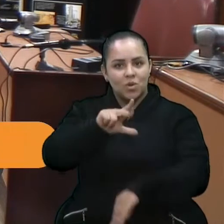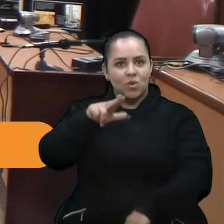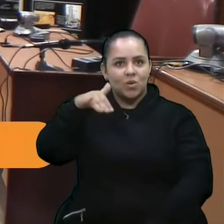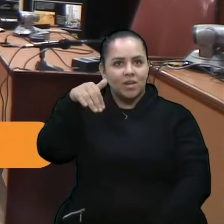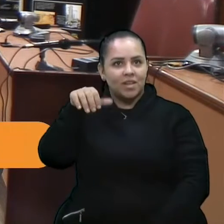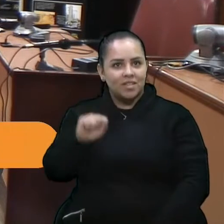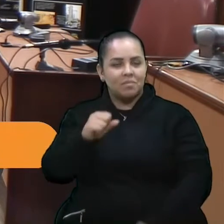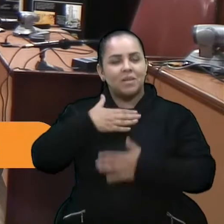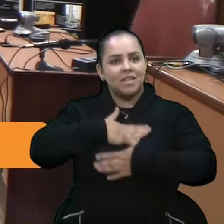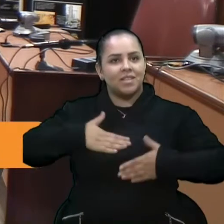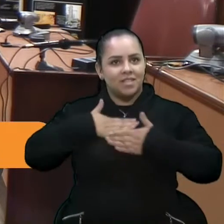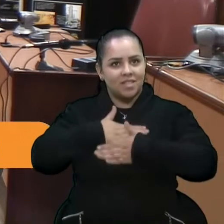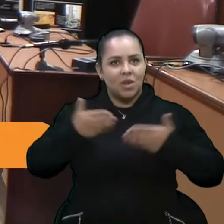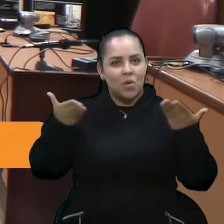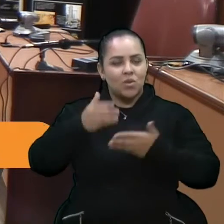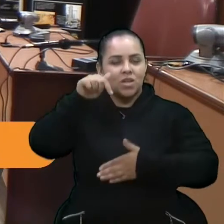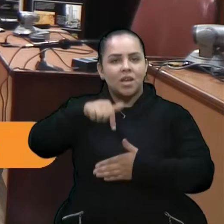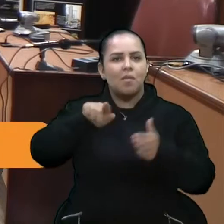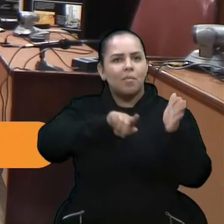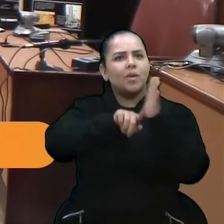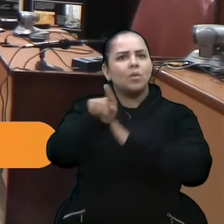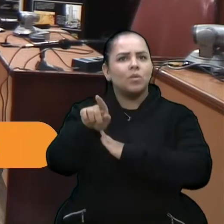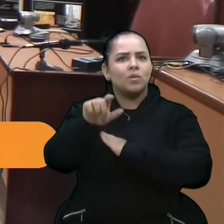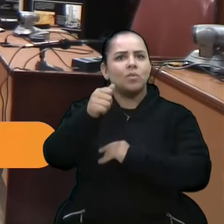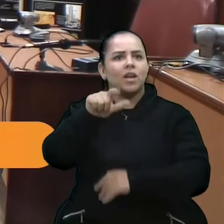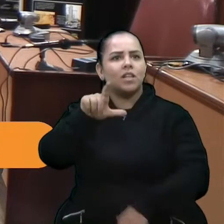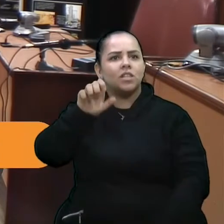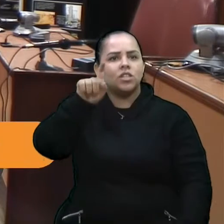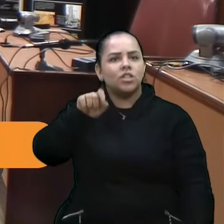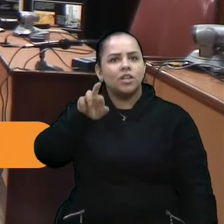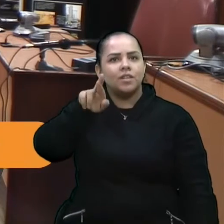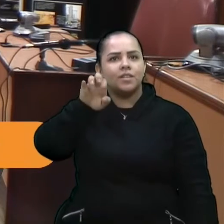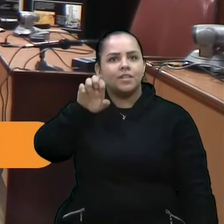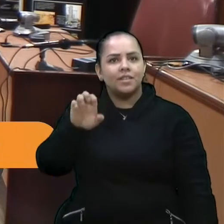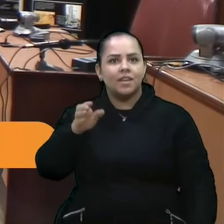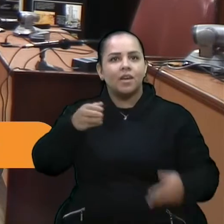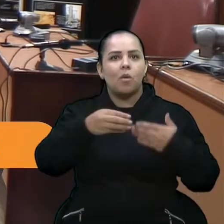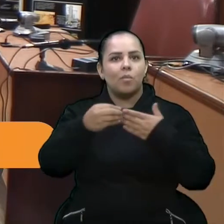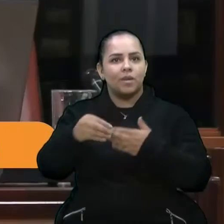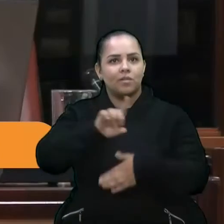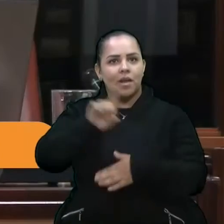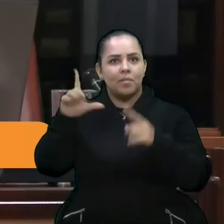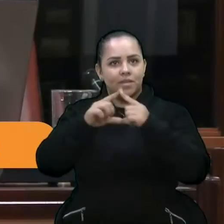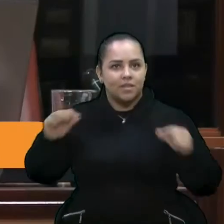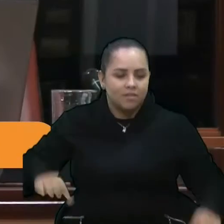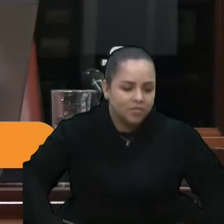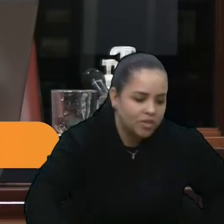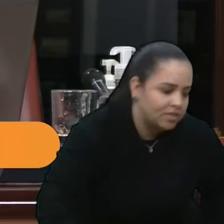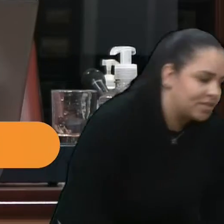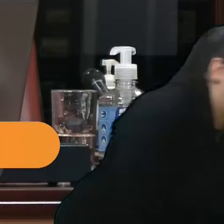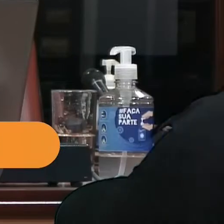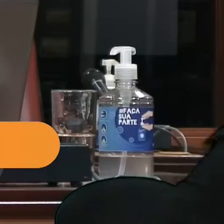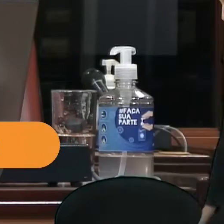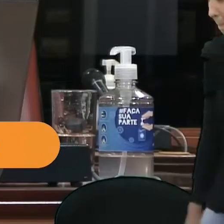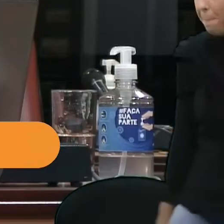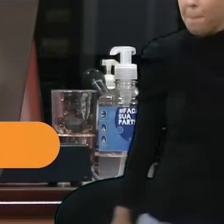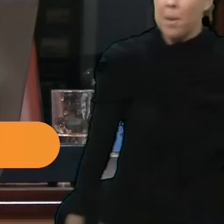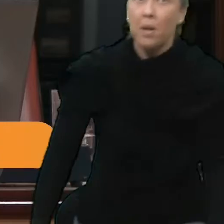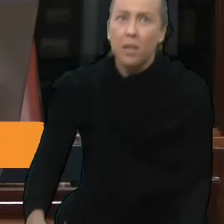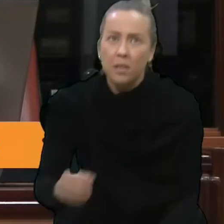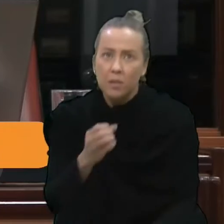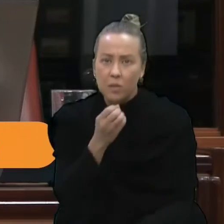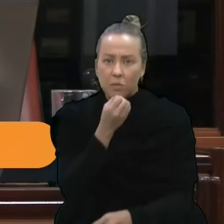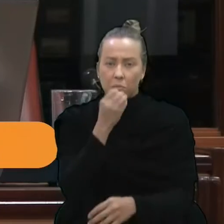tê-lo aqui. Qual a pergunta para o nosso Alexandre Garcia, que está nos acompanhando lá em Brasília? Boa noite, Thales. Boa noite, Thales. Boa